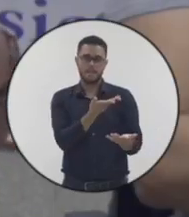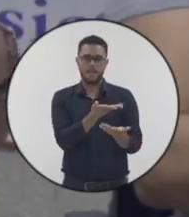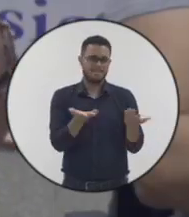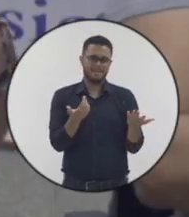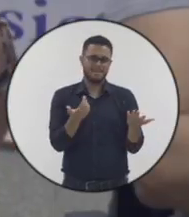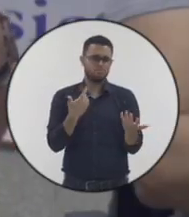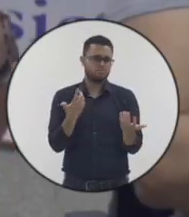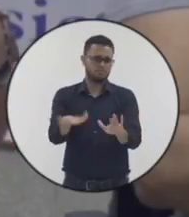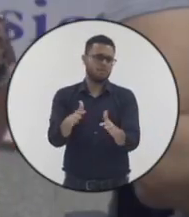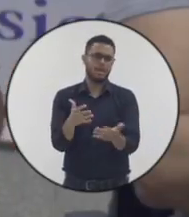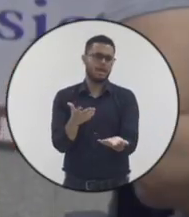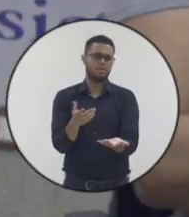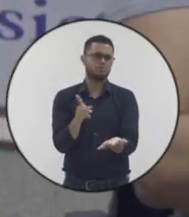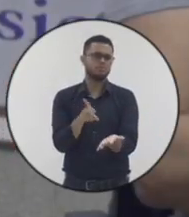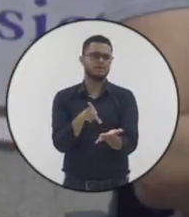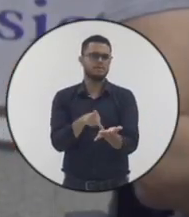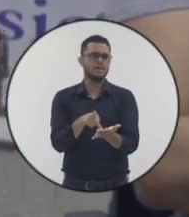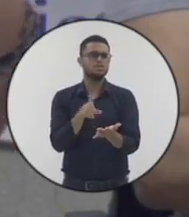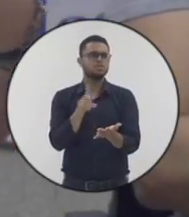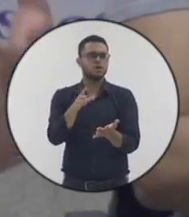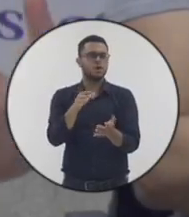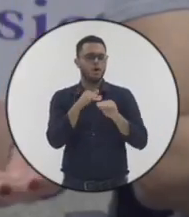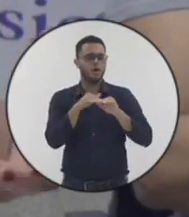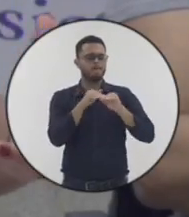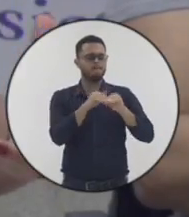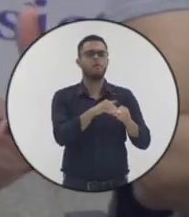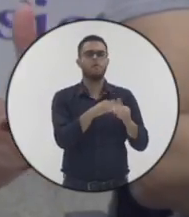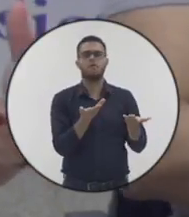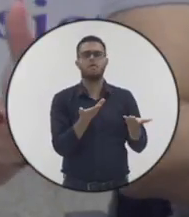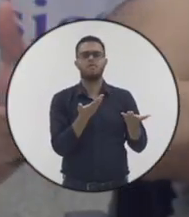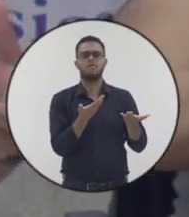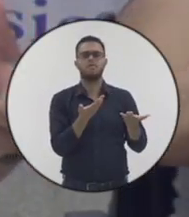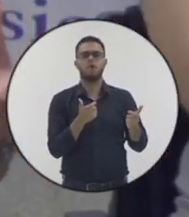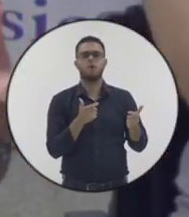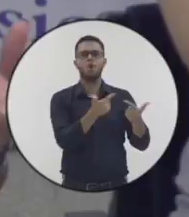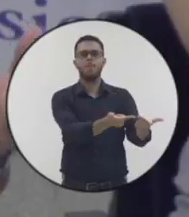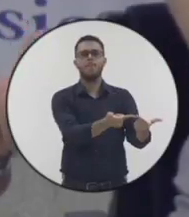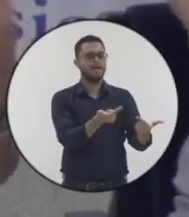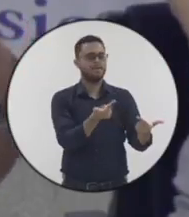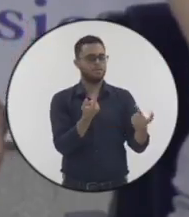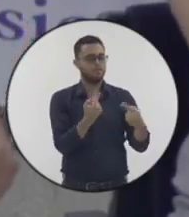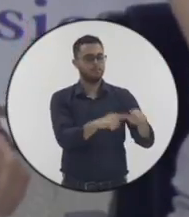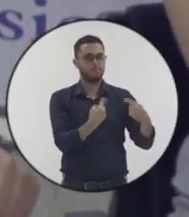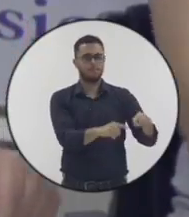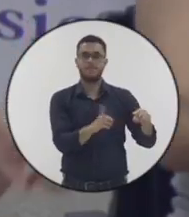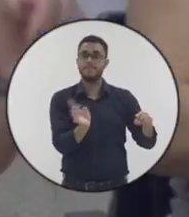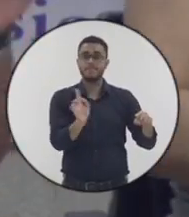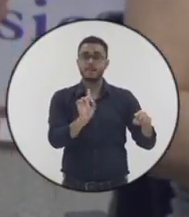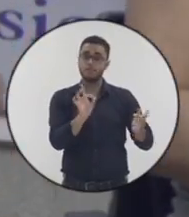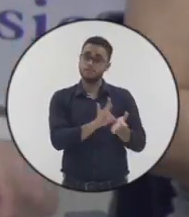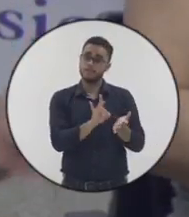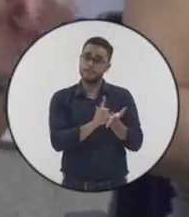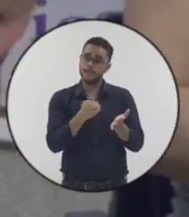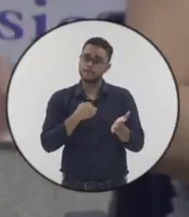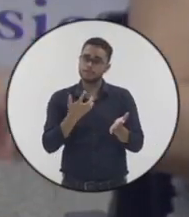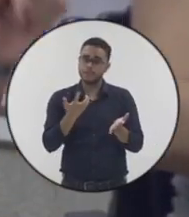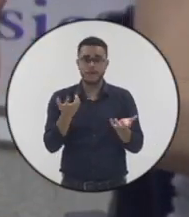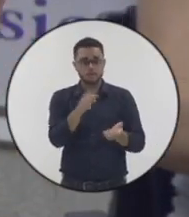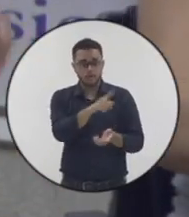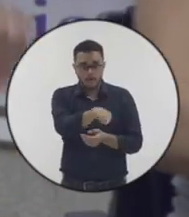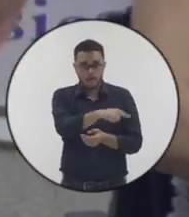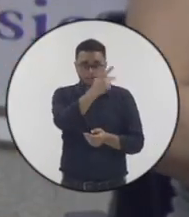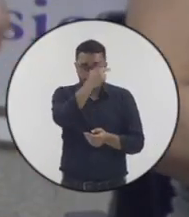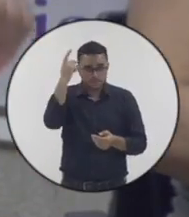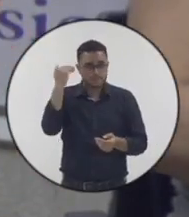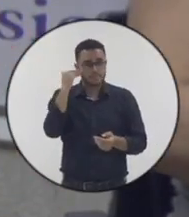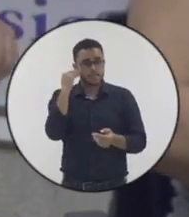querendo ir com uma ideia de afronta para cima dessas pessoas, mas que essas pessoas precisam entender que elas vão, sim,